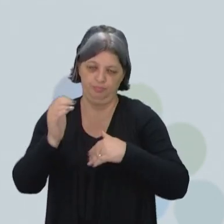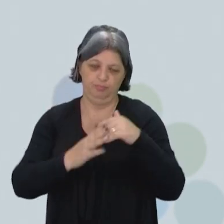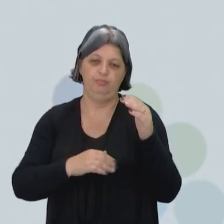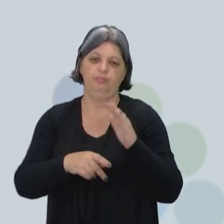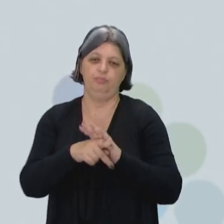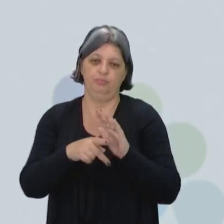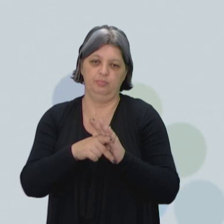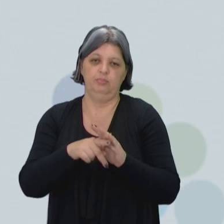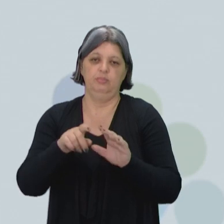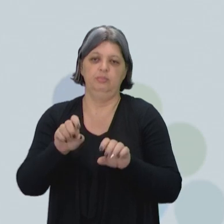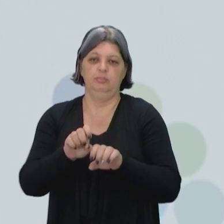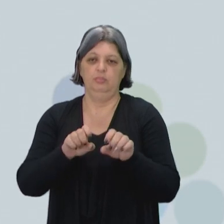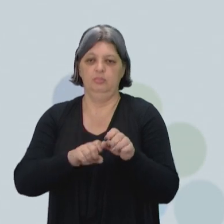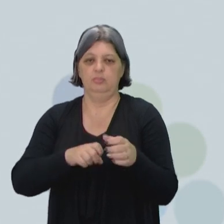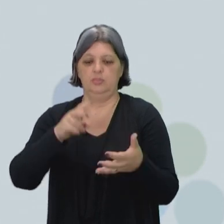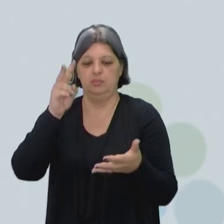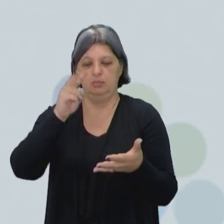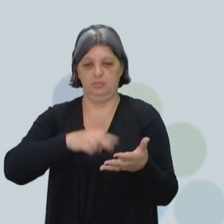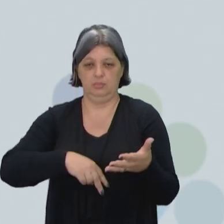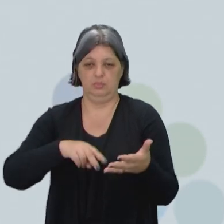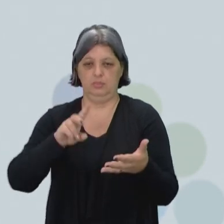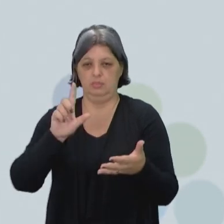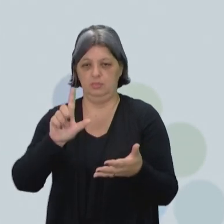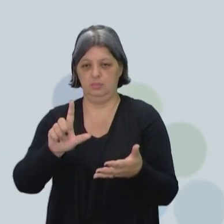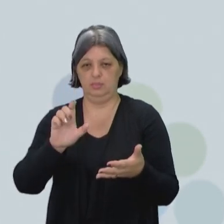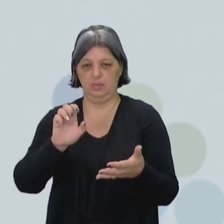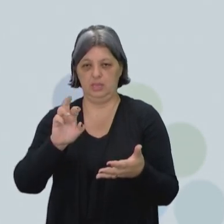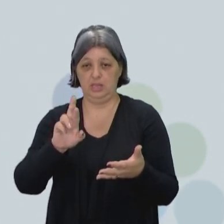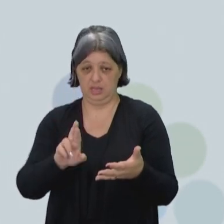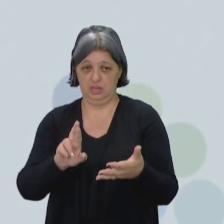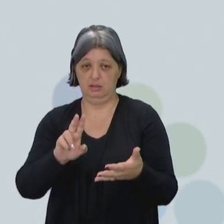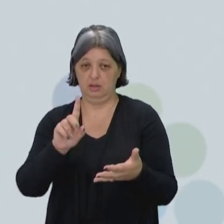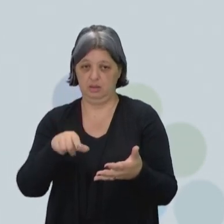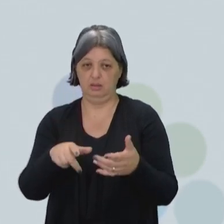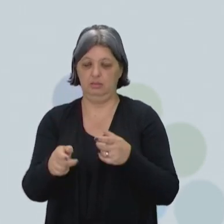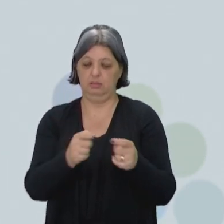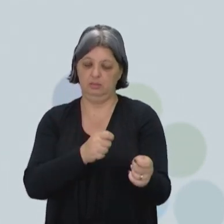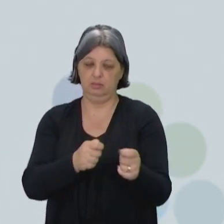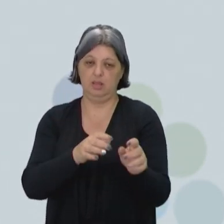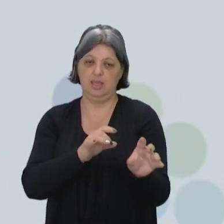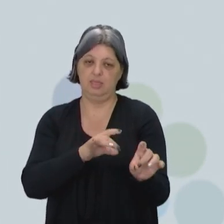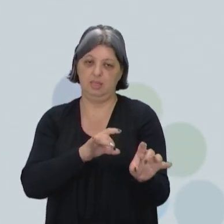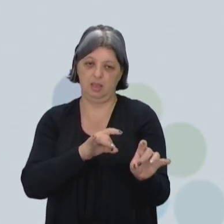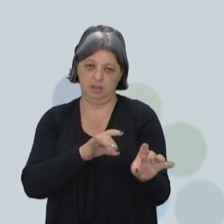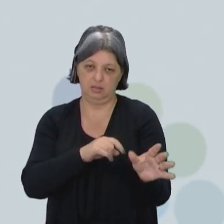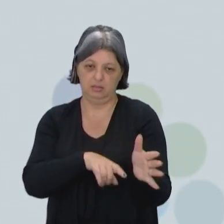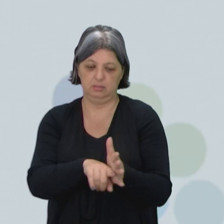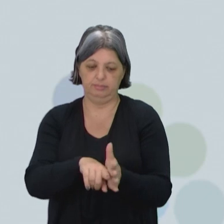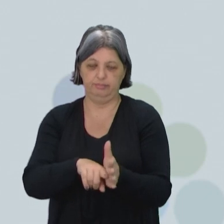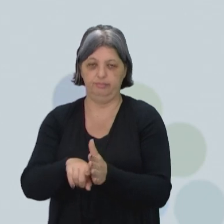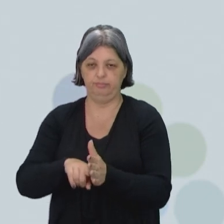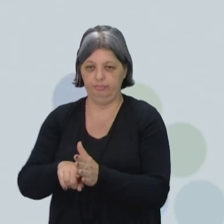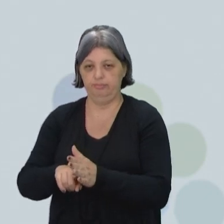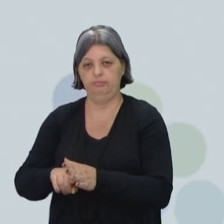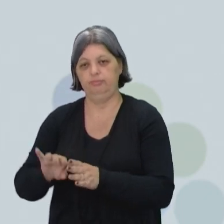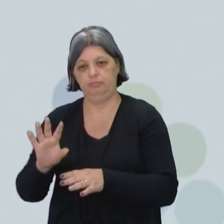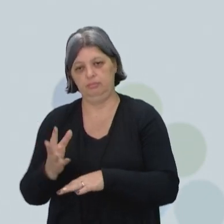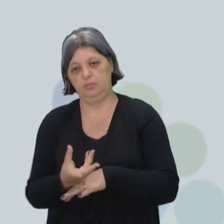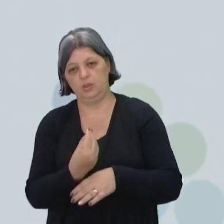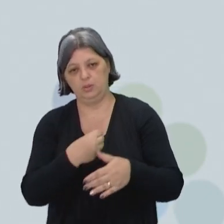no eixo ler, estão dominar técnicas de busca e curadoria da